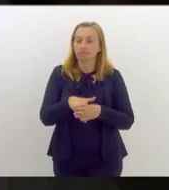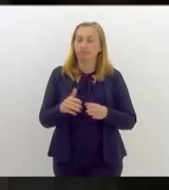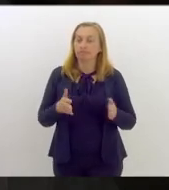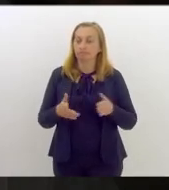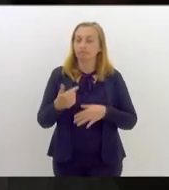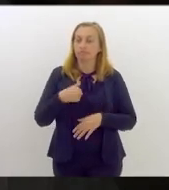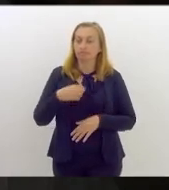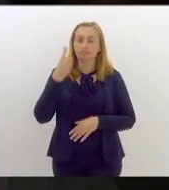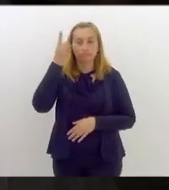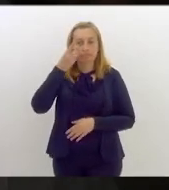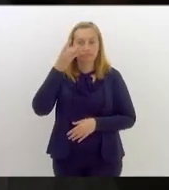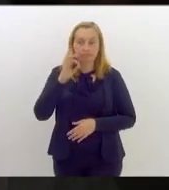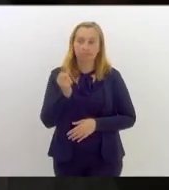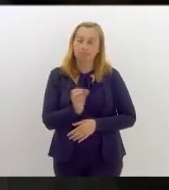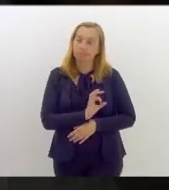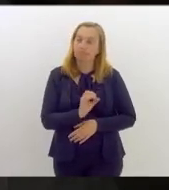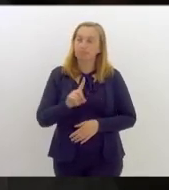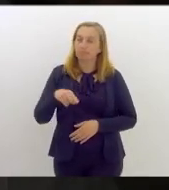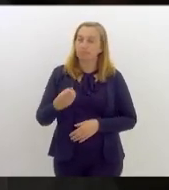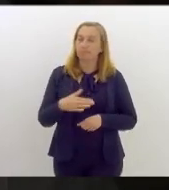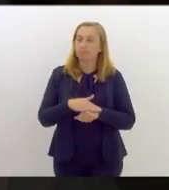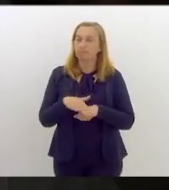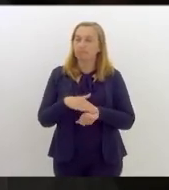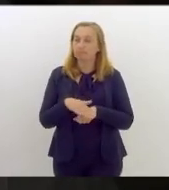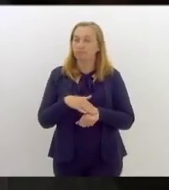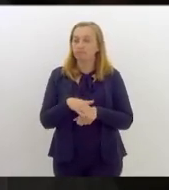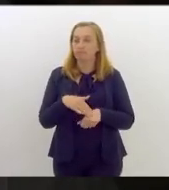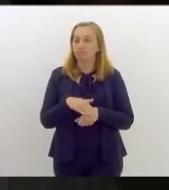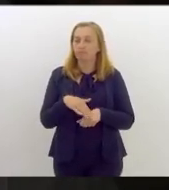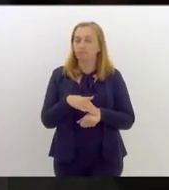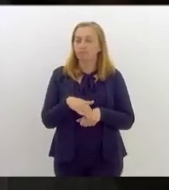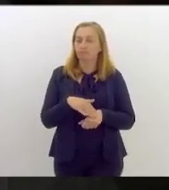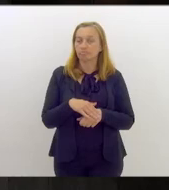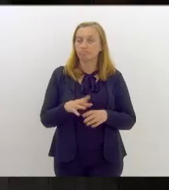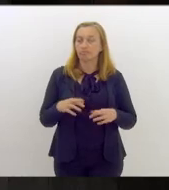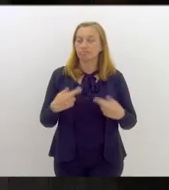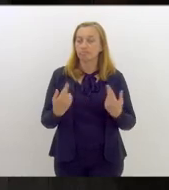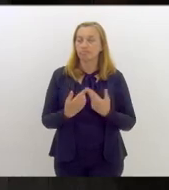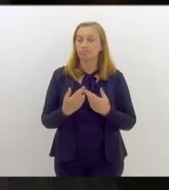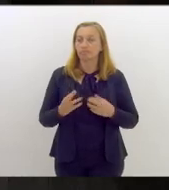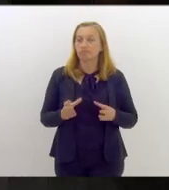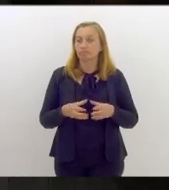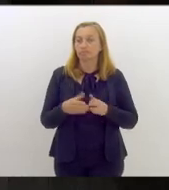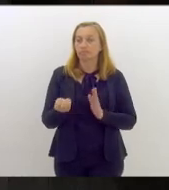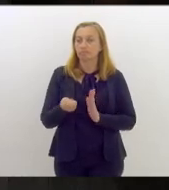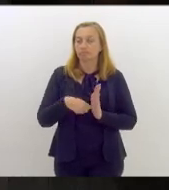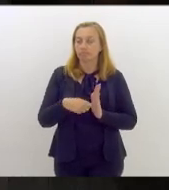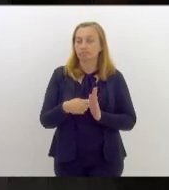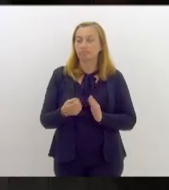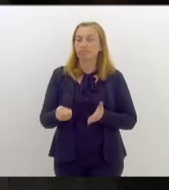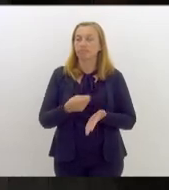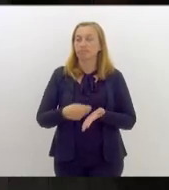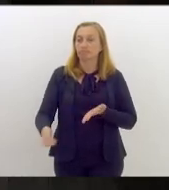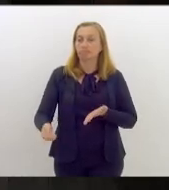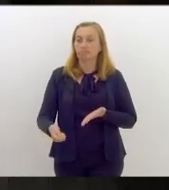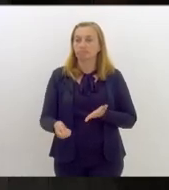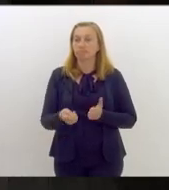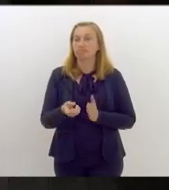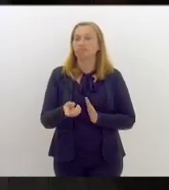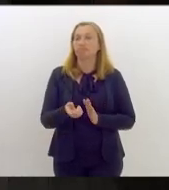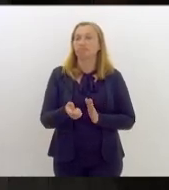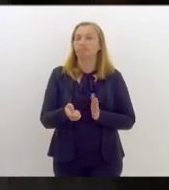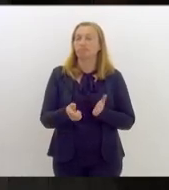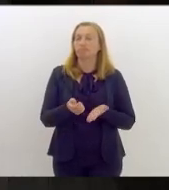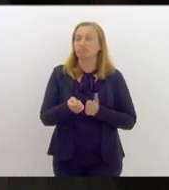Rocha, depois de uma reunião de comissão de tributação, assinamos um ofício ao Tribunal